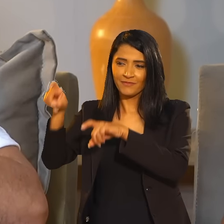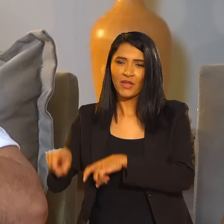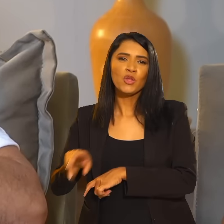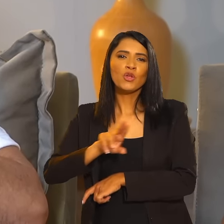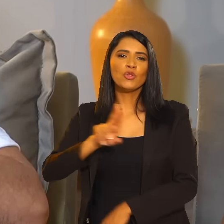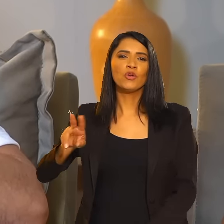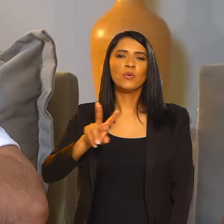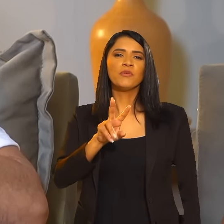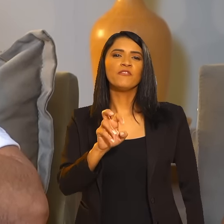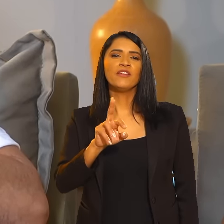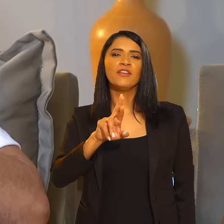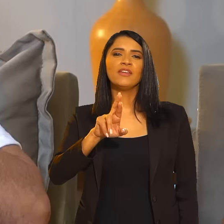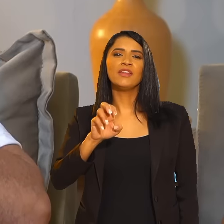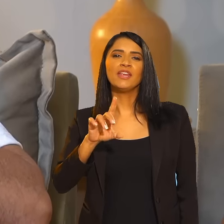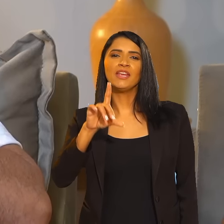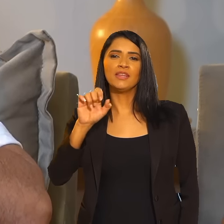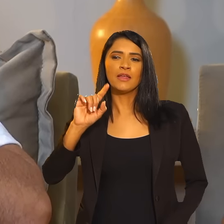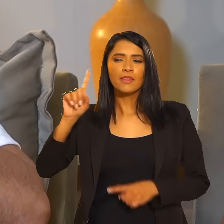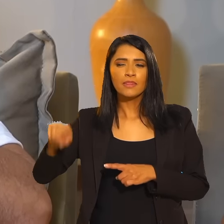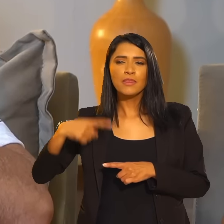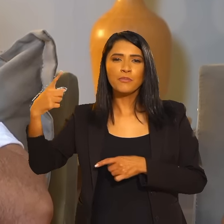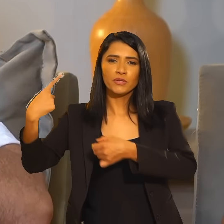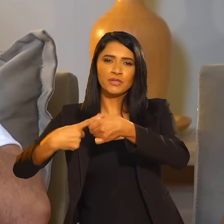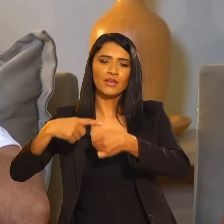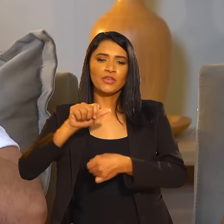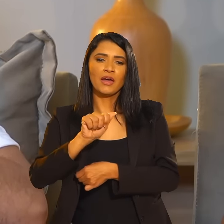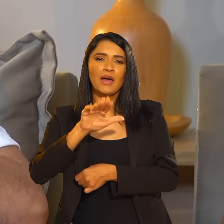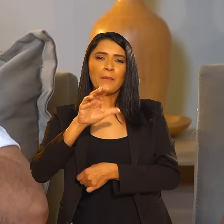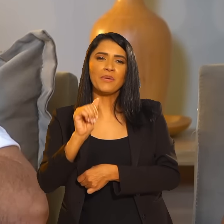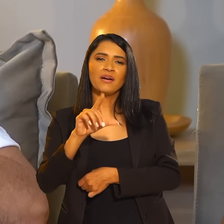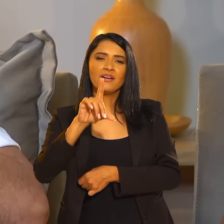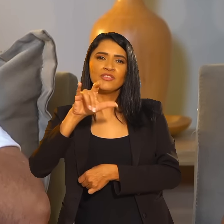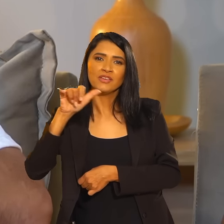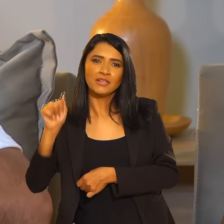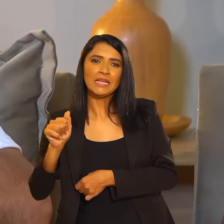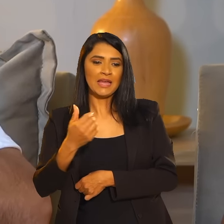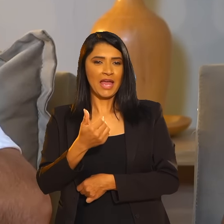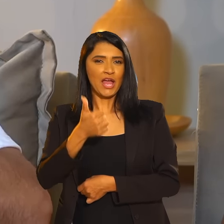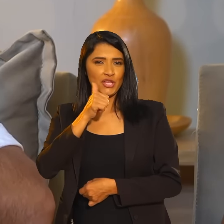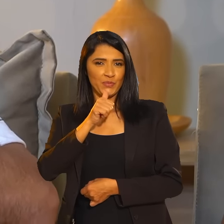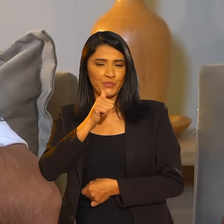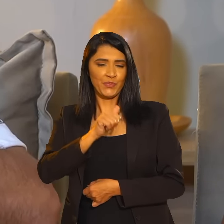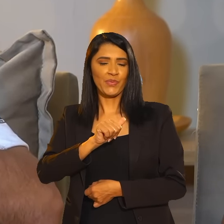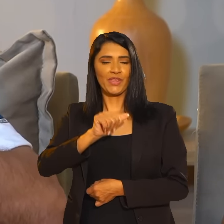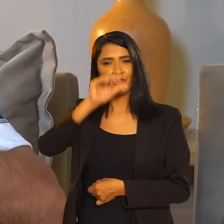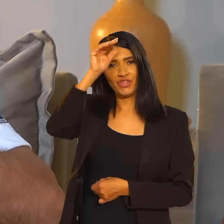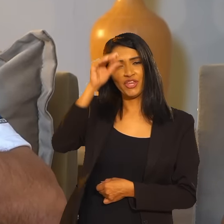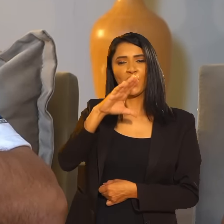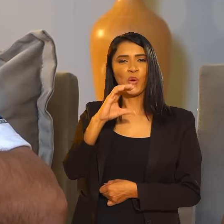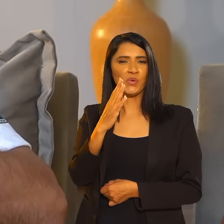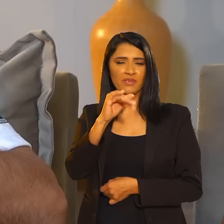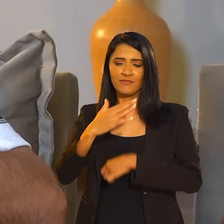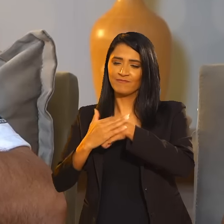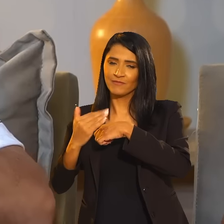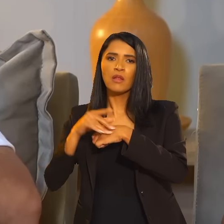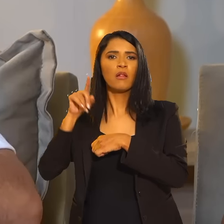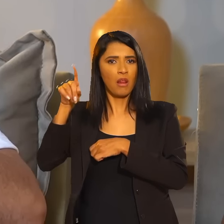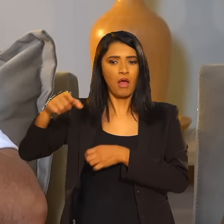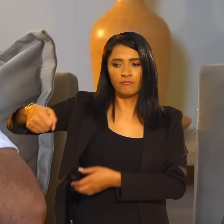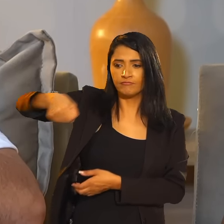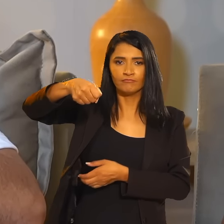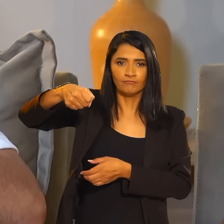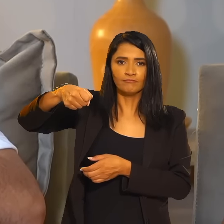chamava Vereda, depois de Abadiânia. Eu lembro da tia Conceição, muito carinhosa, e a gente já tinha as lamparinas com o